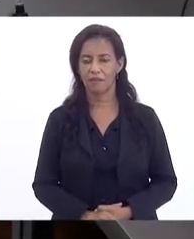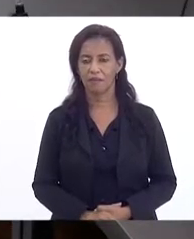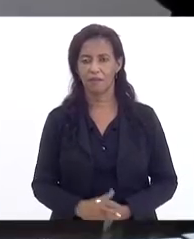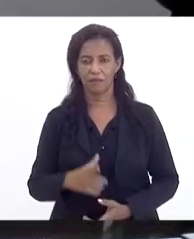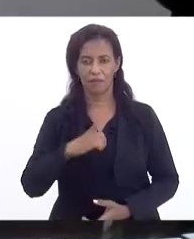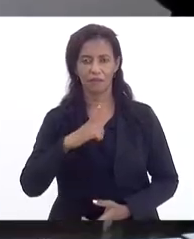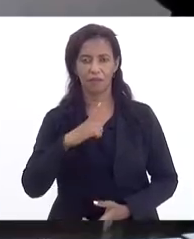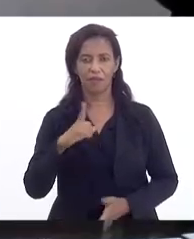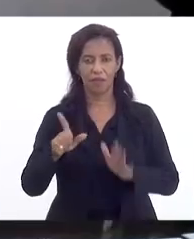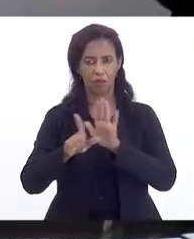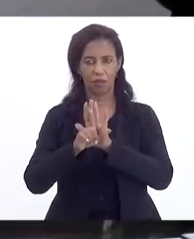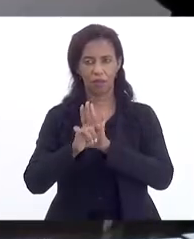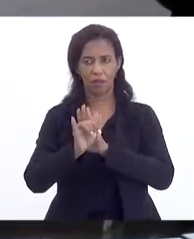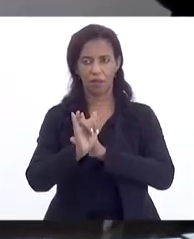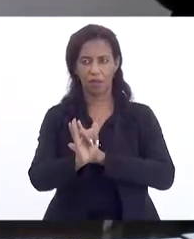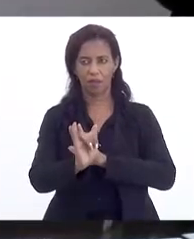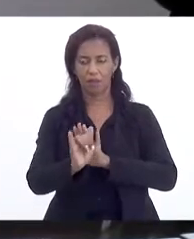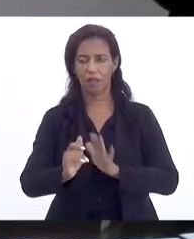Tem uma lei